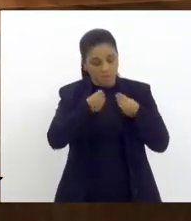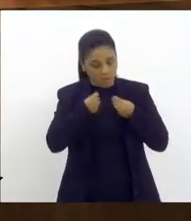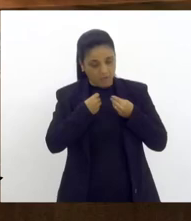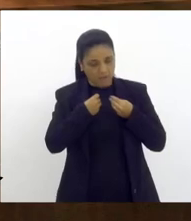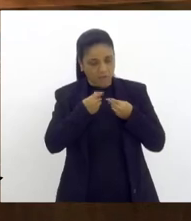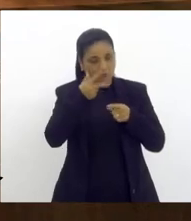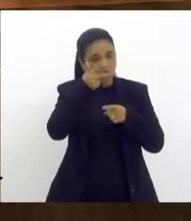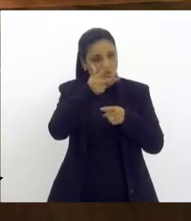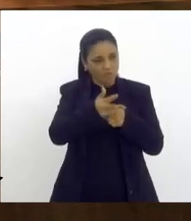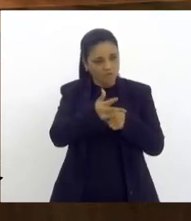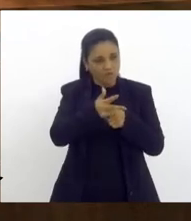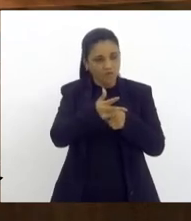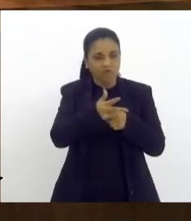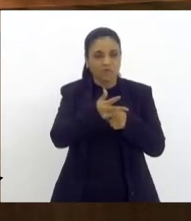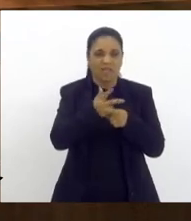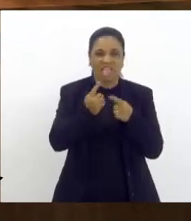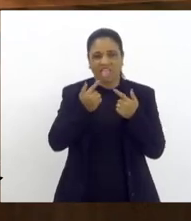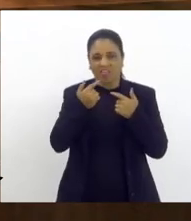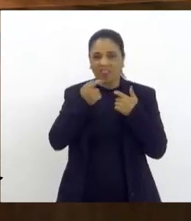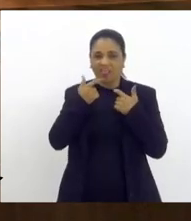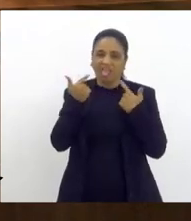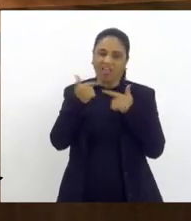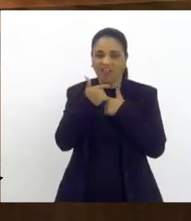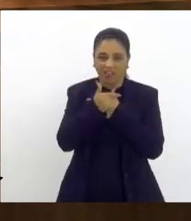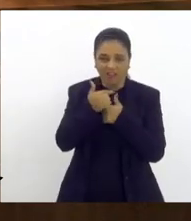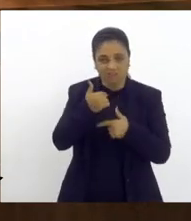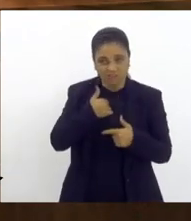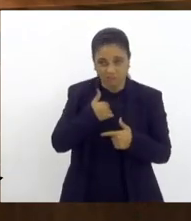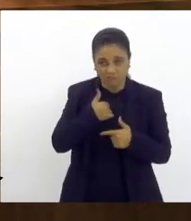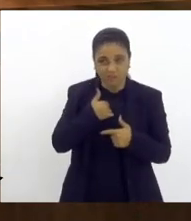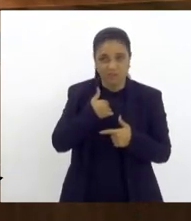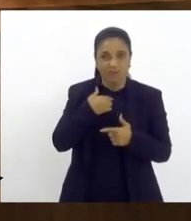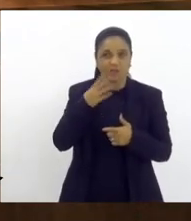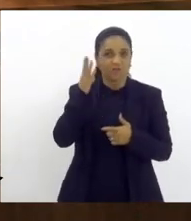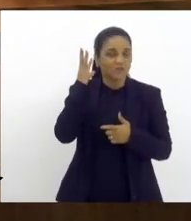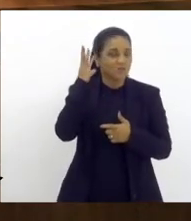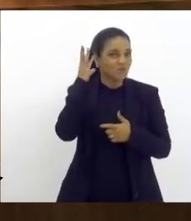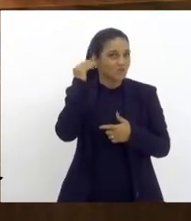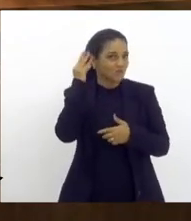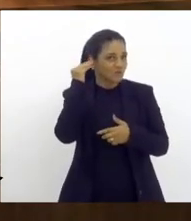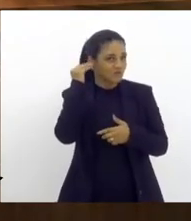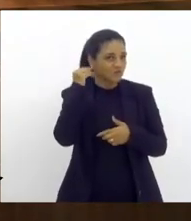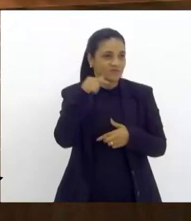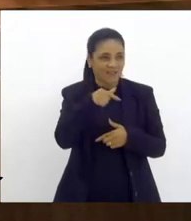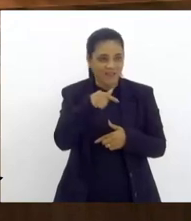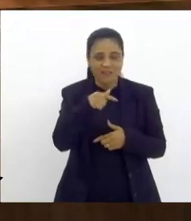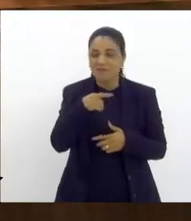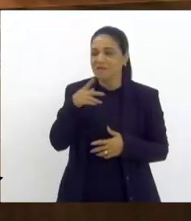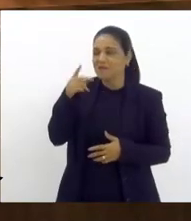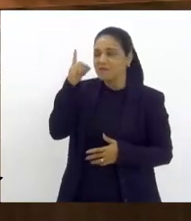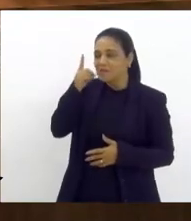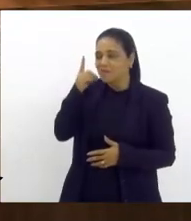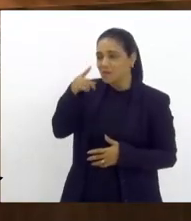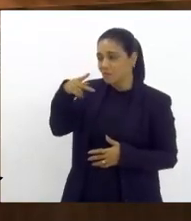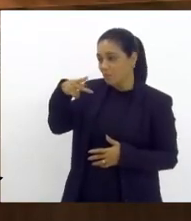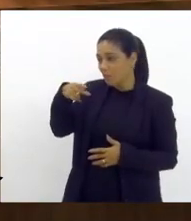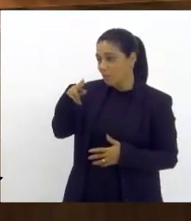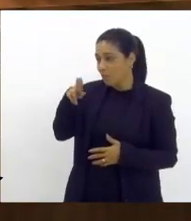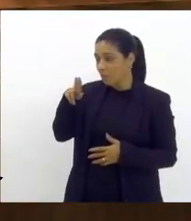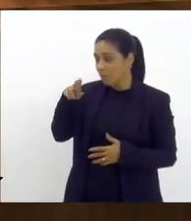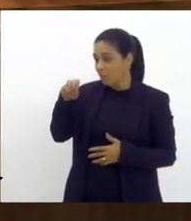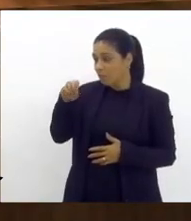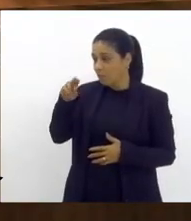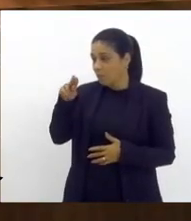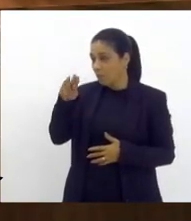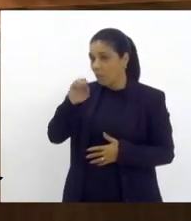me tietando não ouvidinho dele não ouvidinho dele Deputado Paulo Bell tava no ouvidinho dele